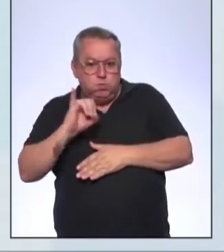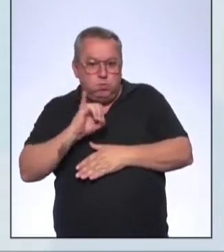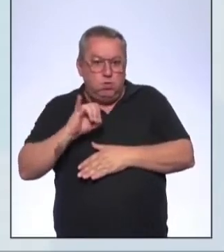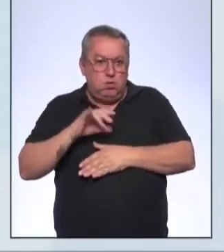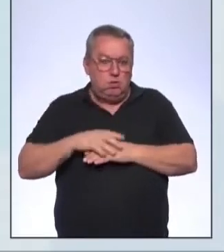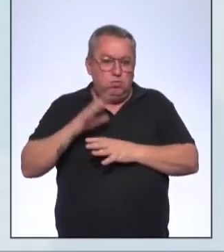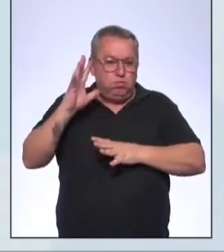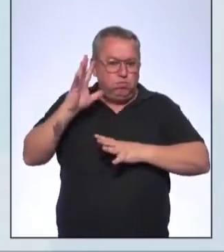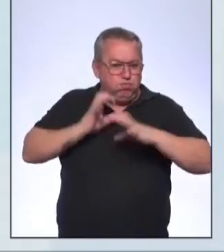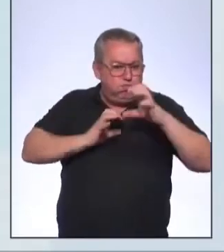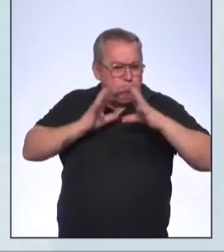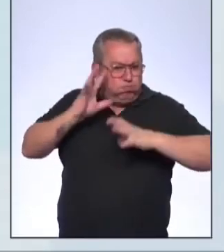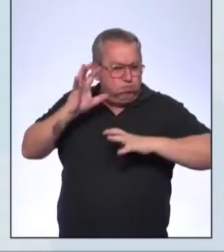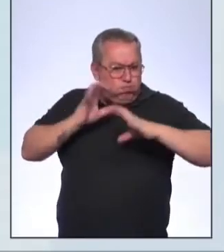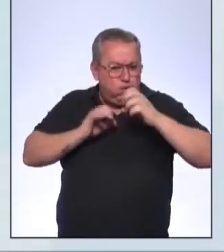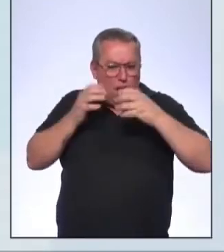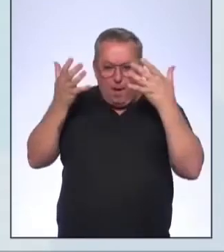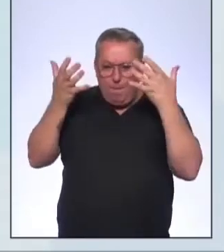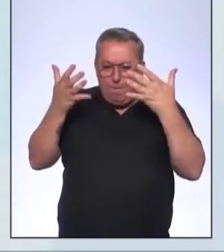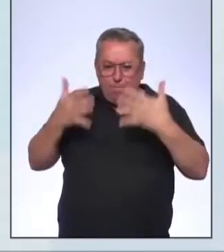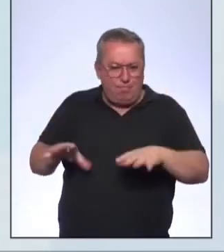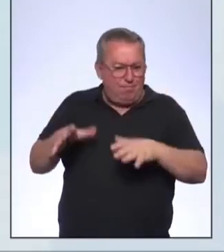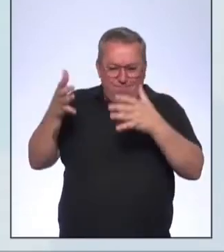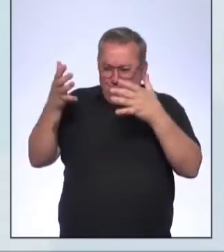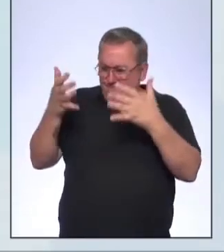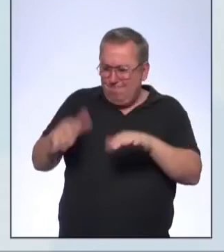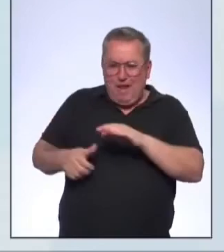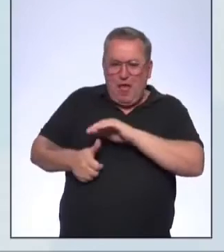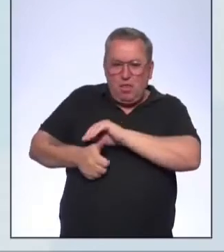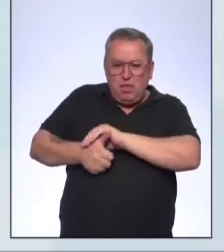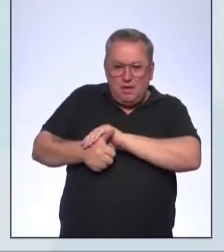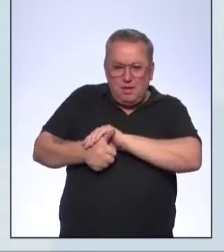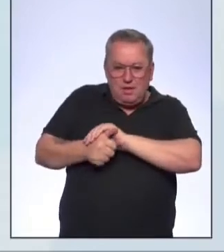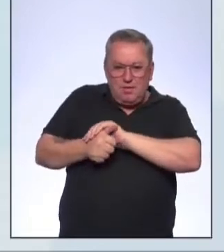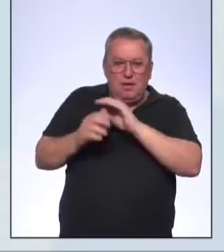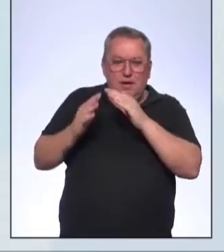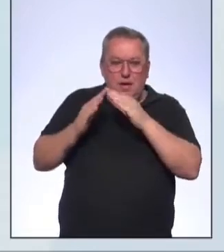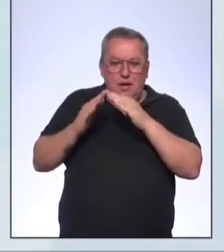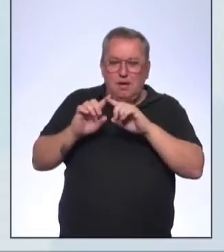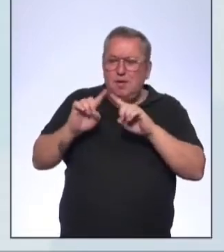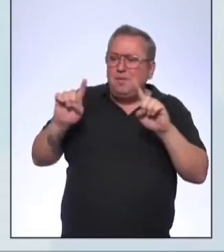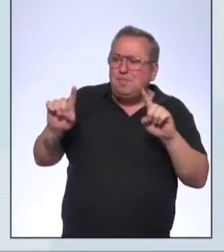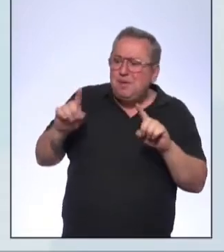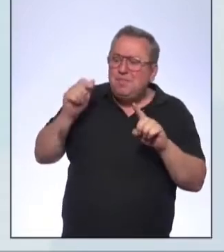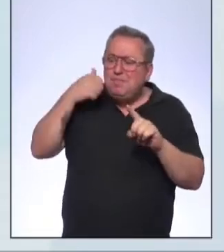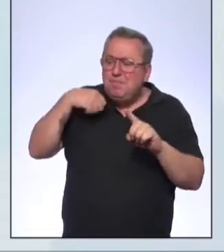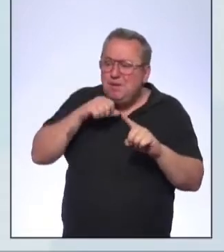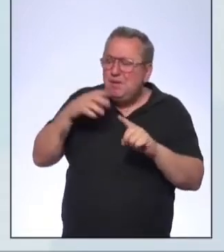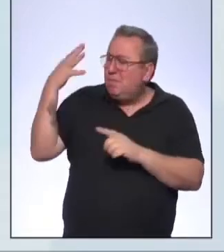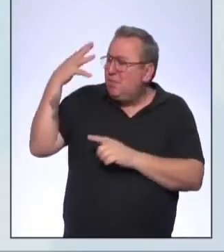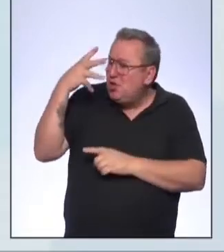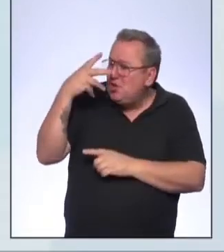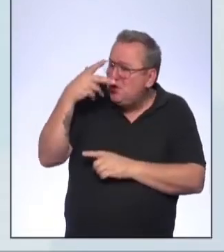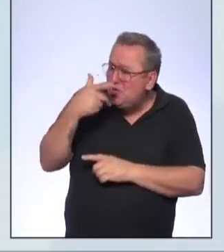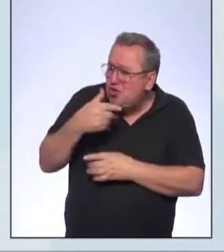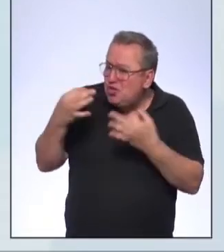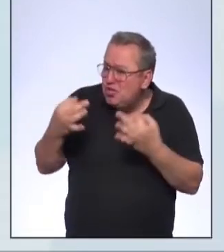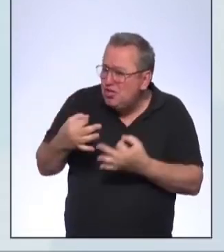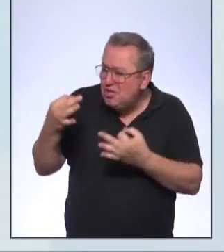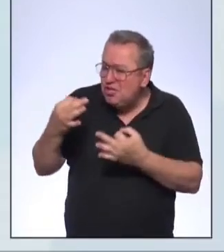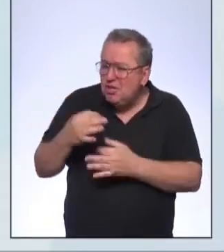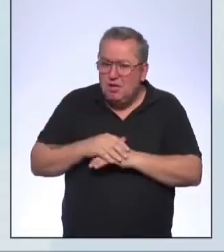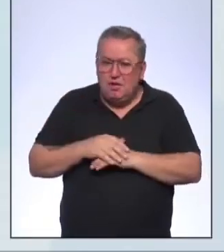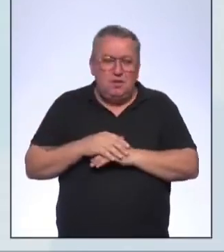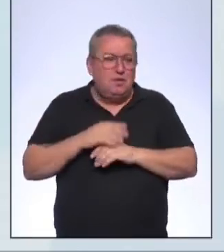a mãe não queria de jeito nenhum a Tartaruga em casa mas mãe ela é tão bonitinha a palavra o